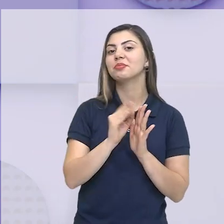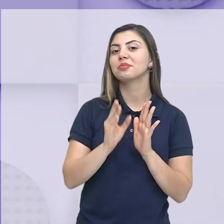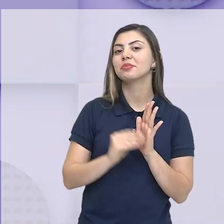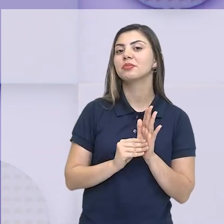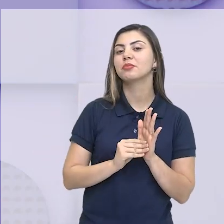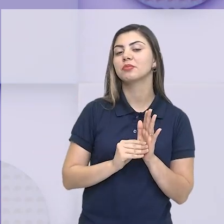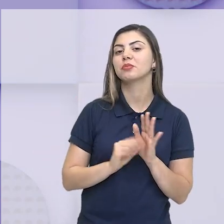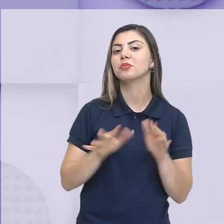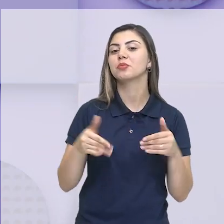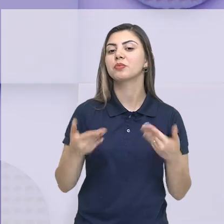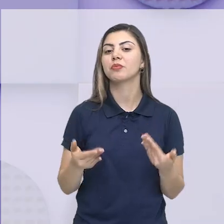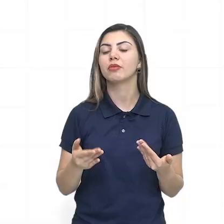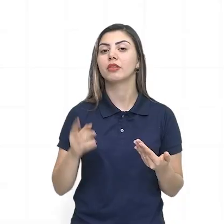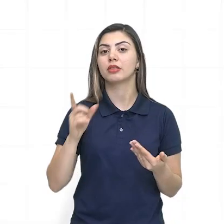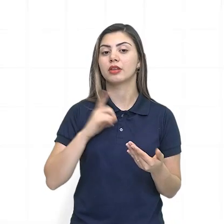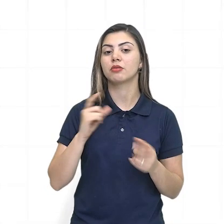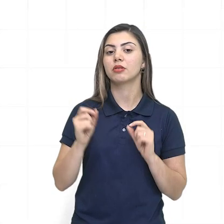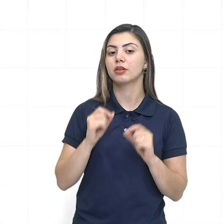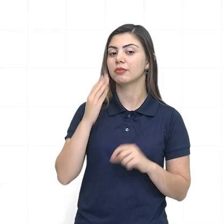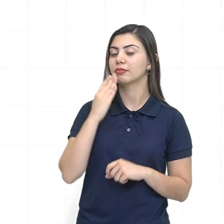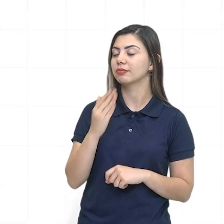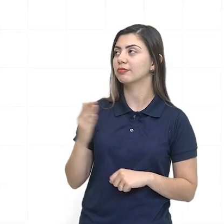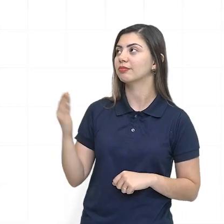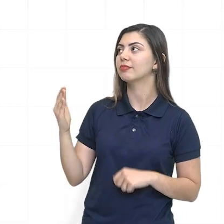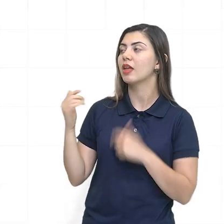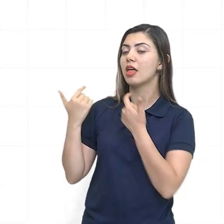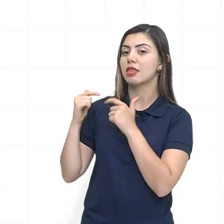a importância da tradição oral.